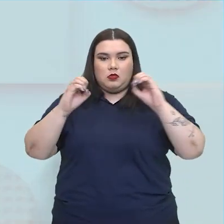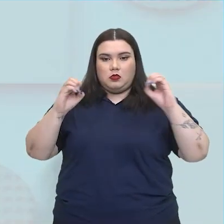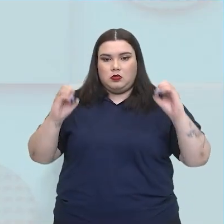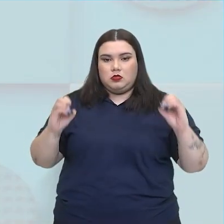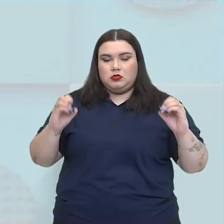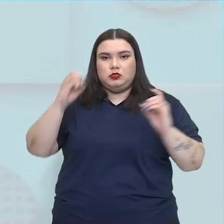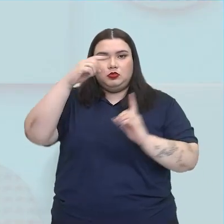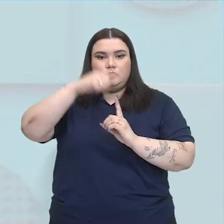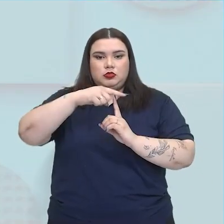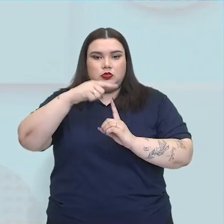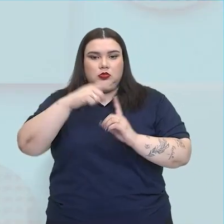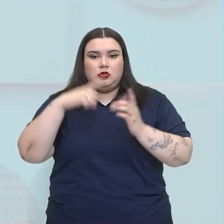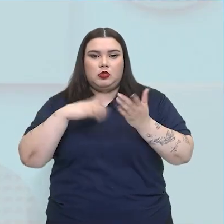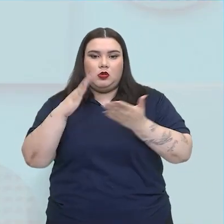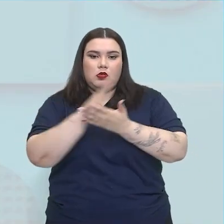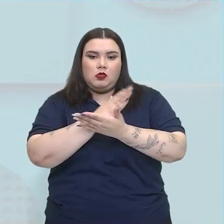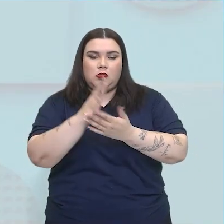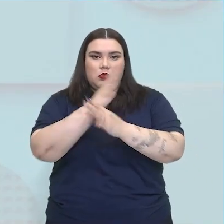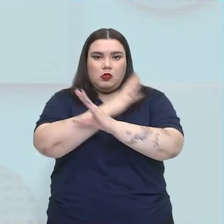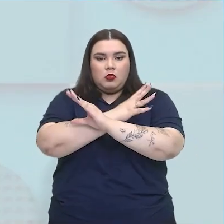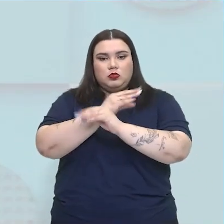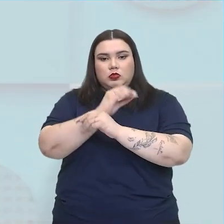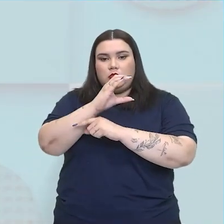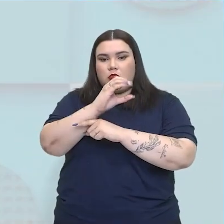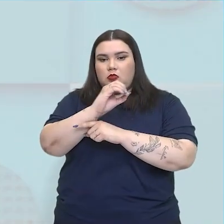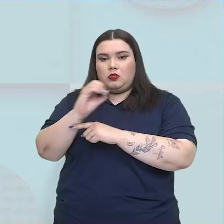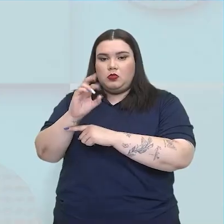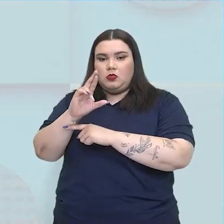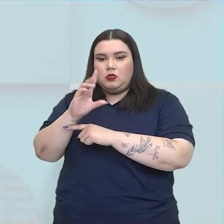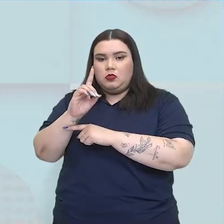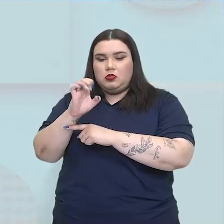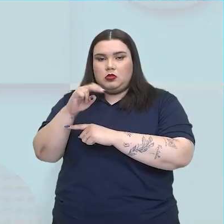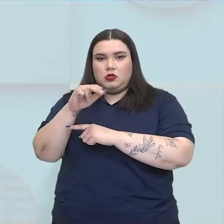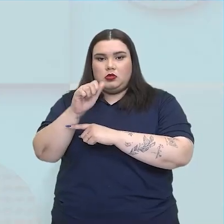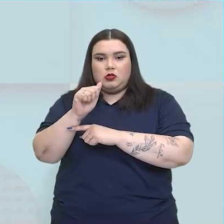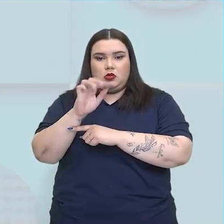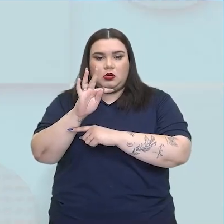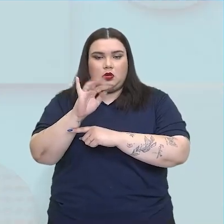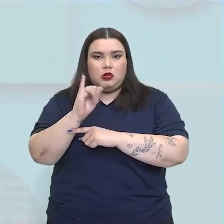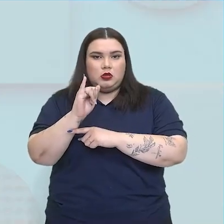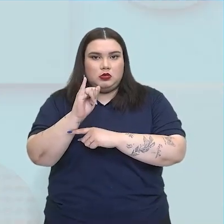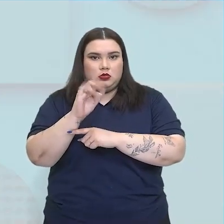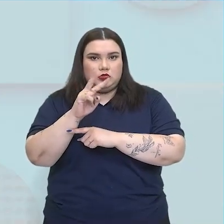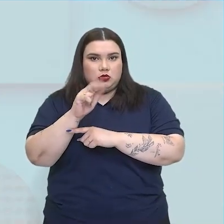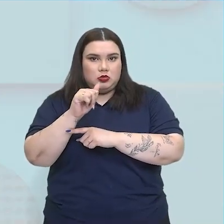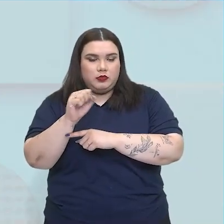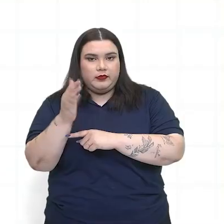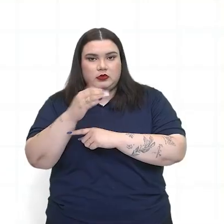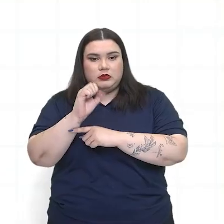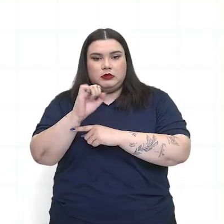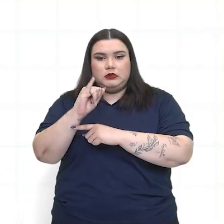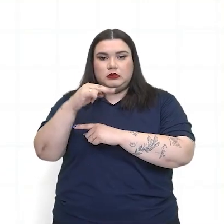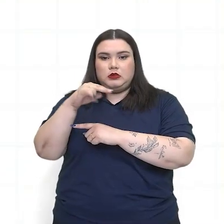que são compostas por algumas conjunções coordenativas, ou seja, orações coordenadas sindéticas. Vamos